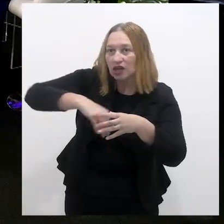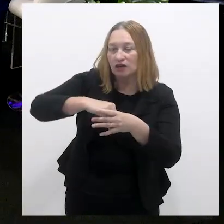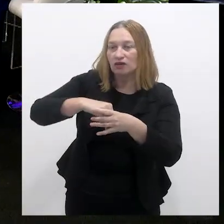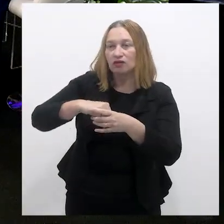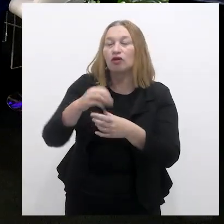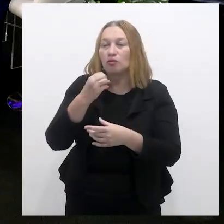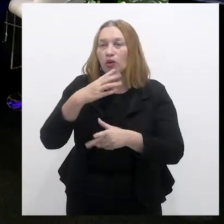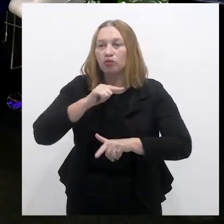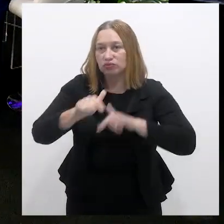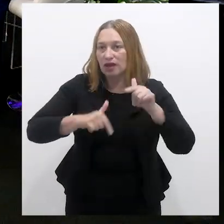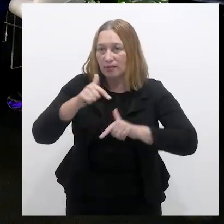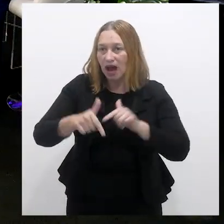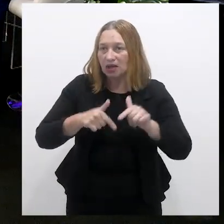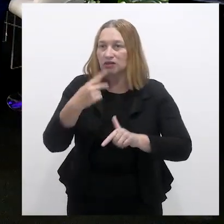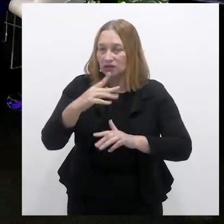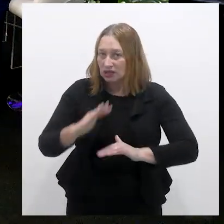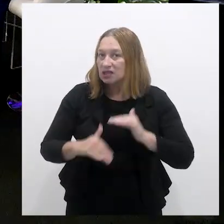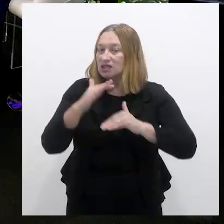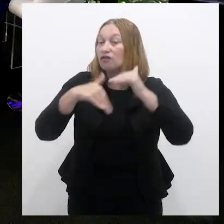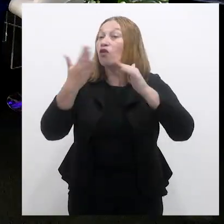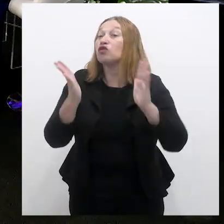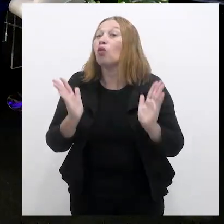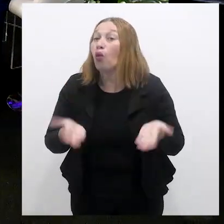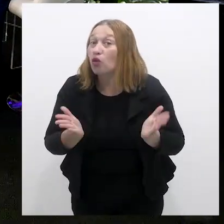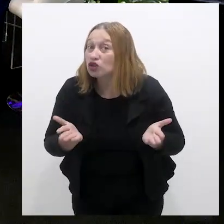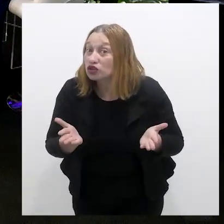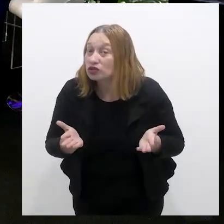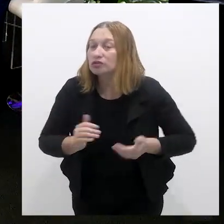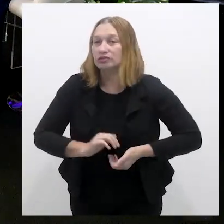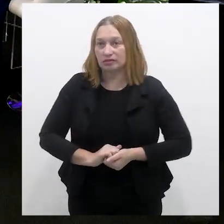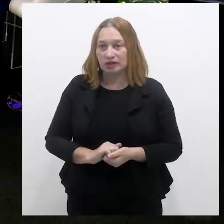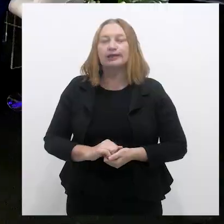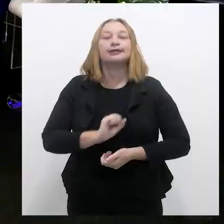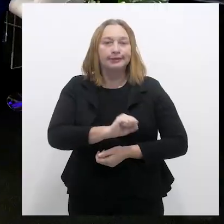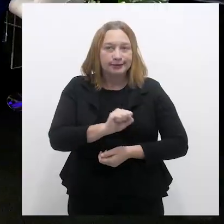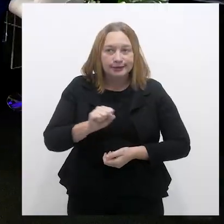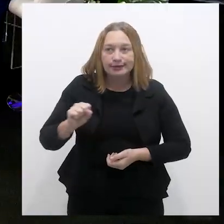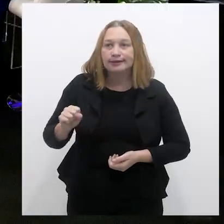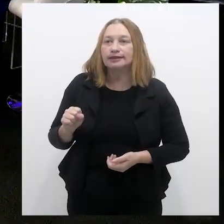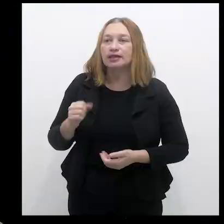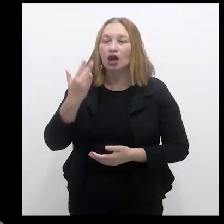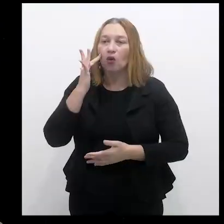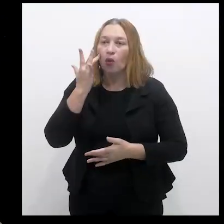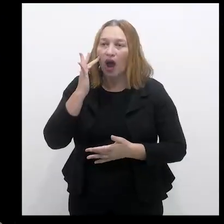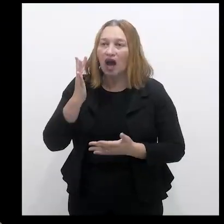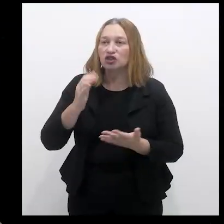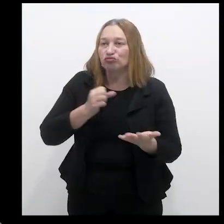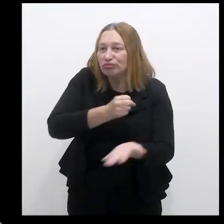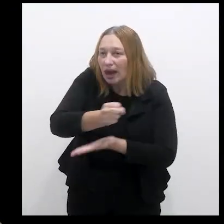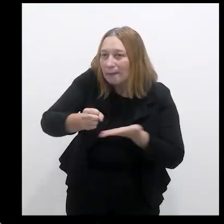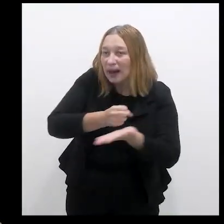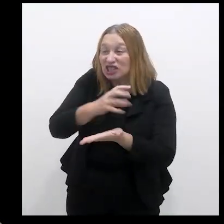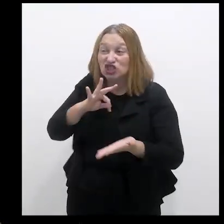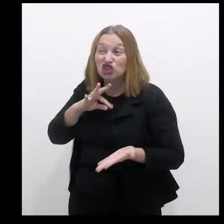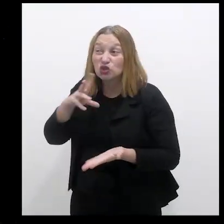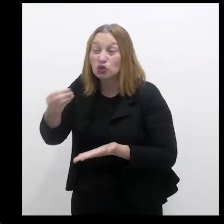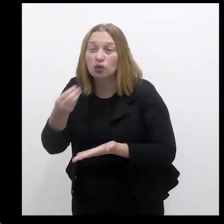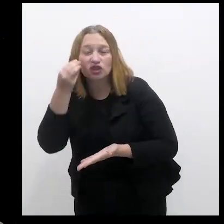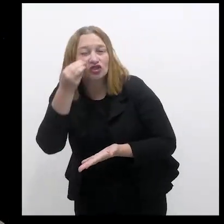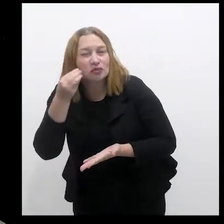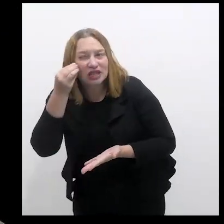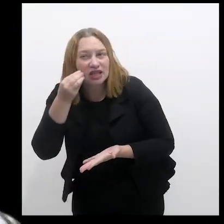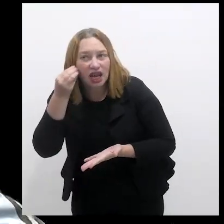cultura, agregou de alguma forma ao trabalho que você Totalmente. desenvolve ou começou a desenvolver aqui? Totalmente. Acho que os pilares assim de